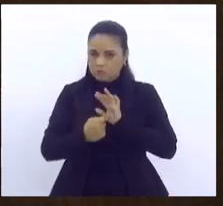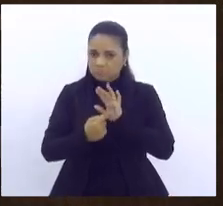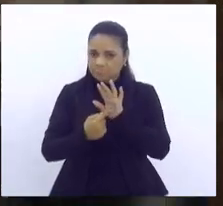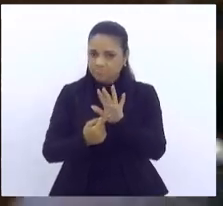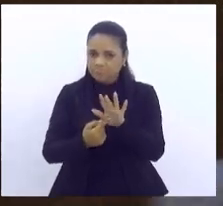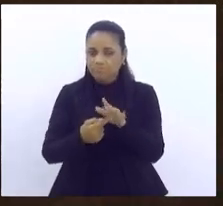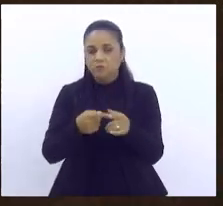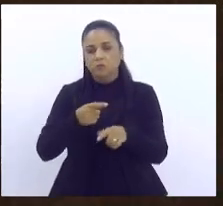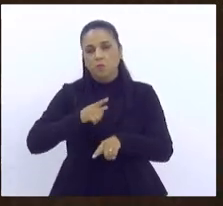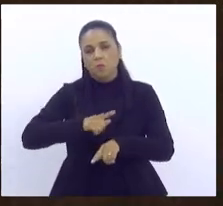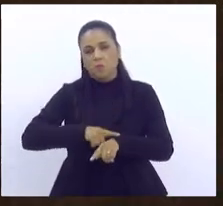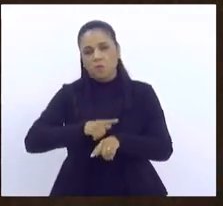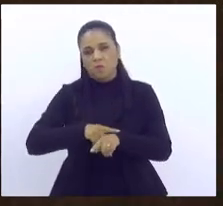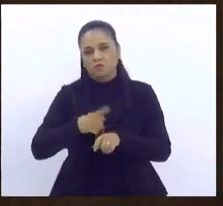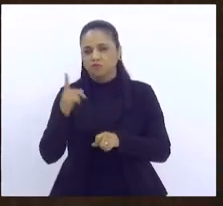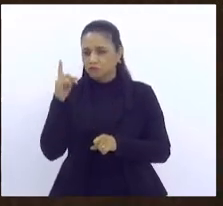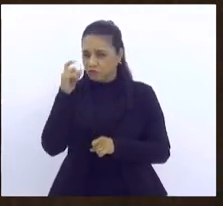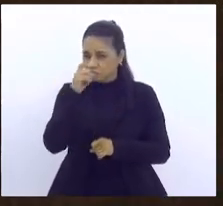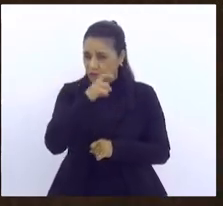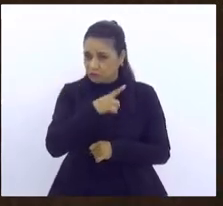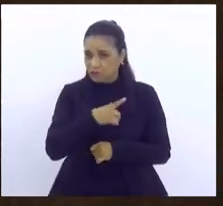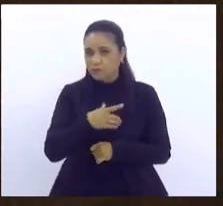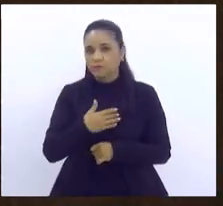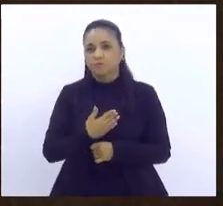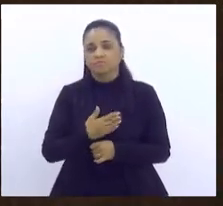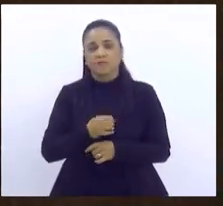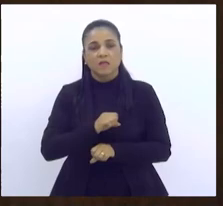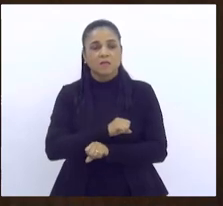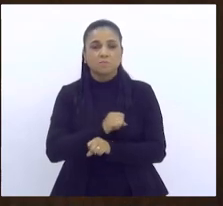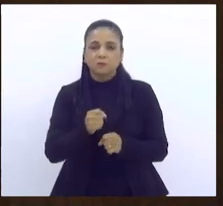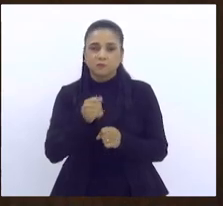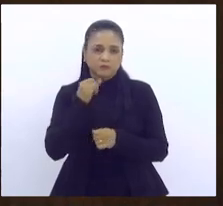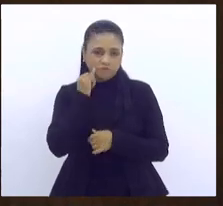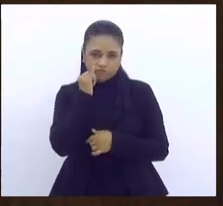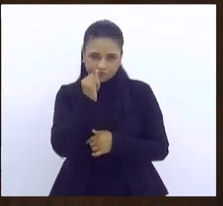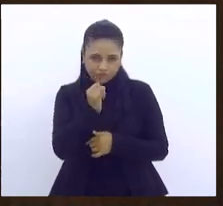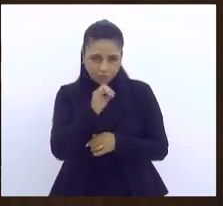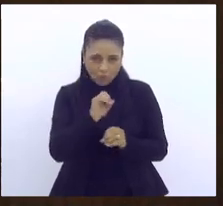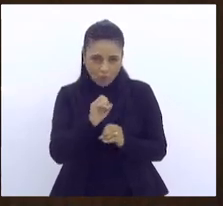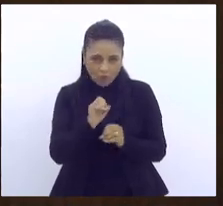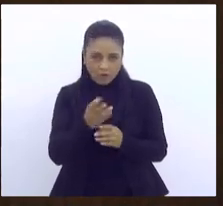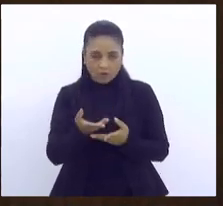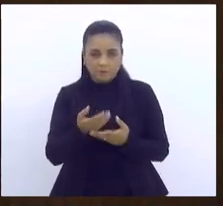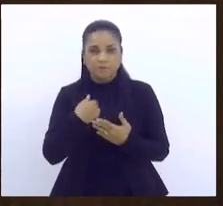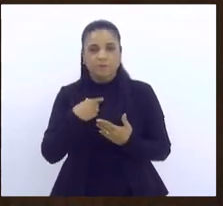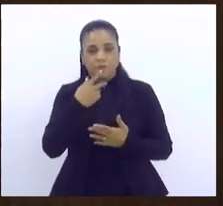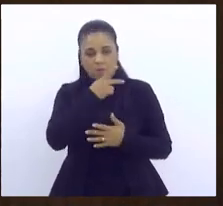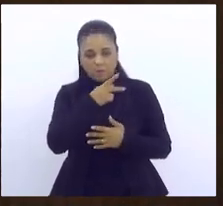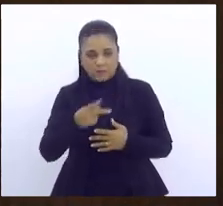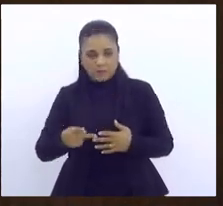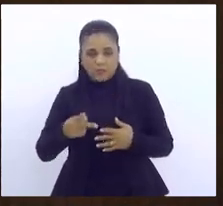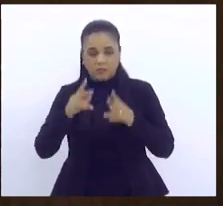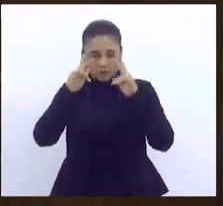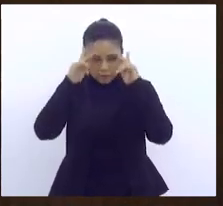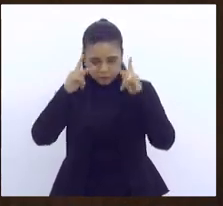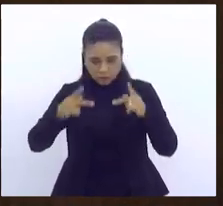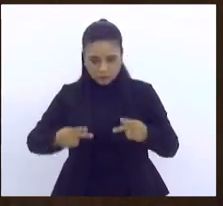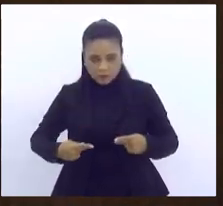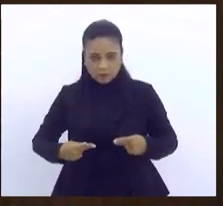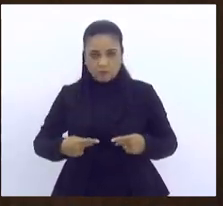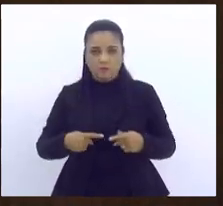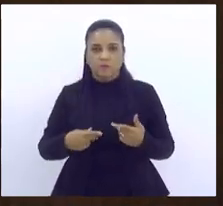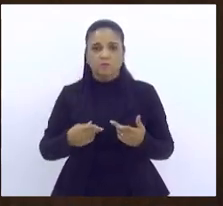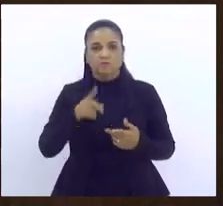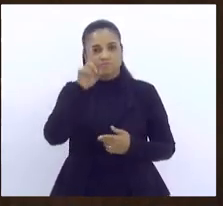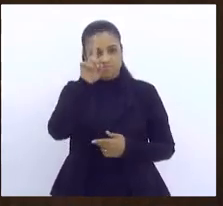muito duro. E, bom, senhor presidente, é impossível não comentar, ainda mais enquanto presidenta da Comissão de Direitos Humanos, que